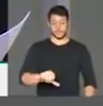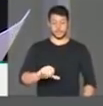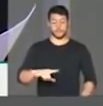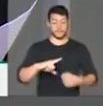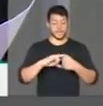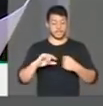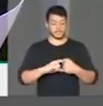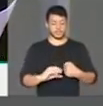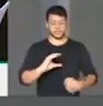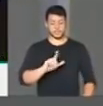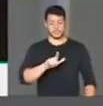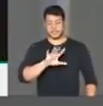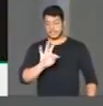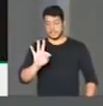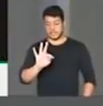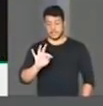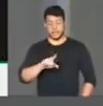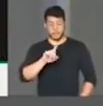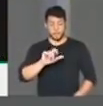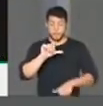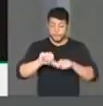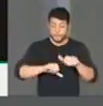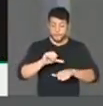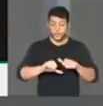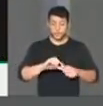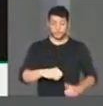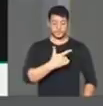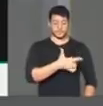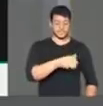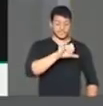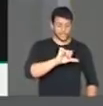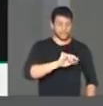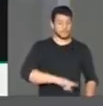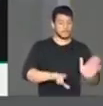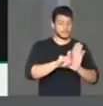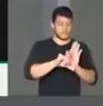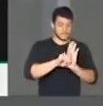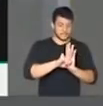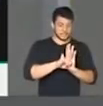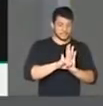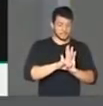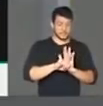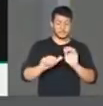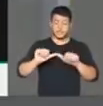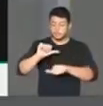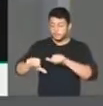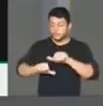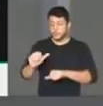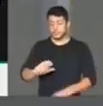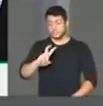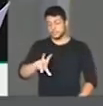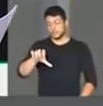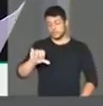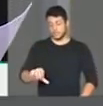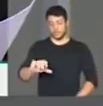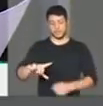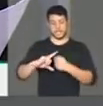CLT. Eu vou repetir. Essa medida provisória modifica 25 leis trabalhistas e